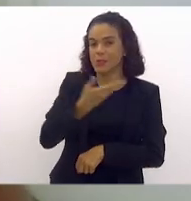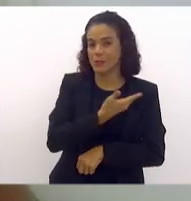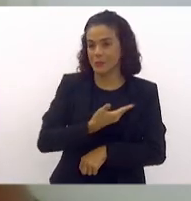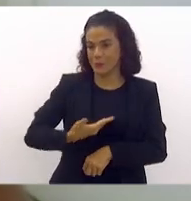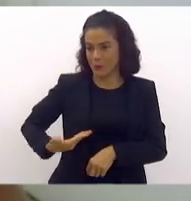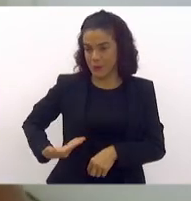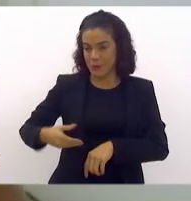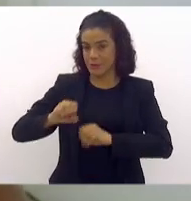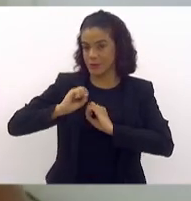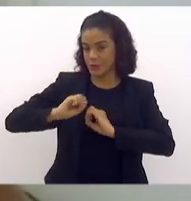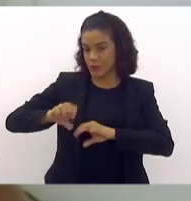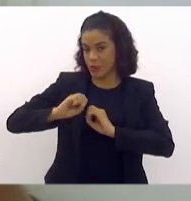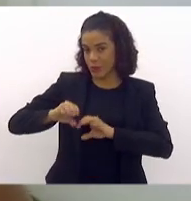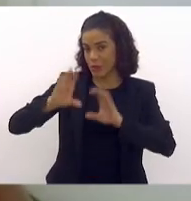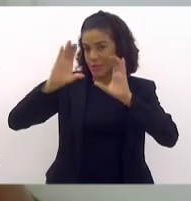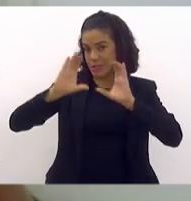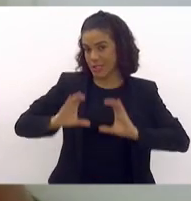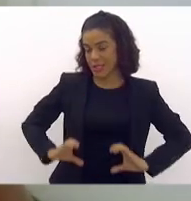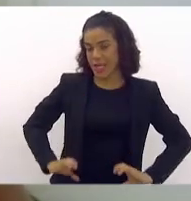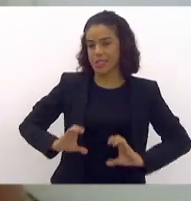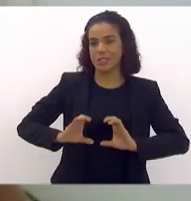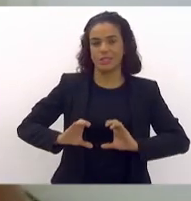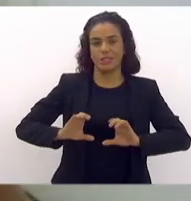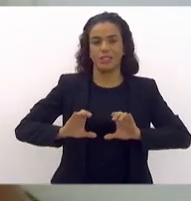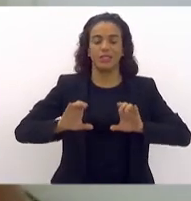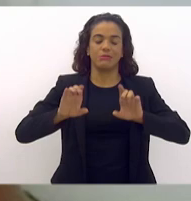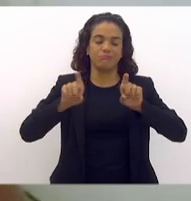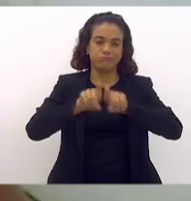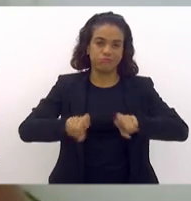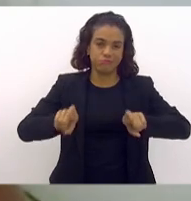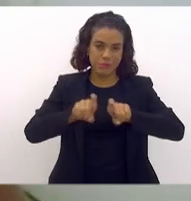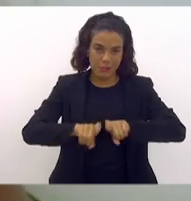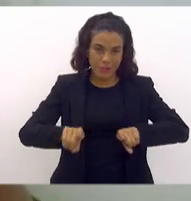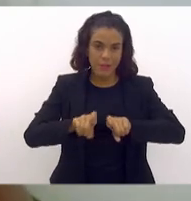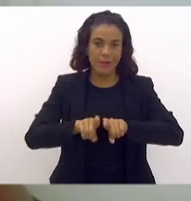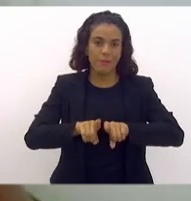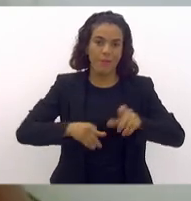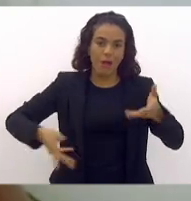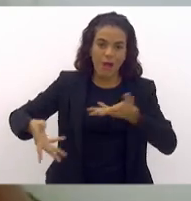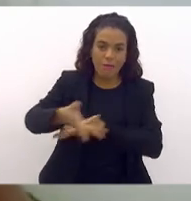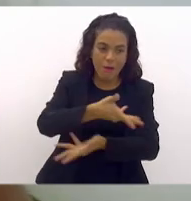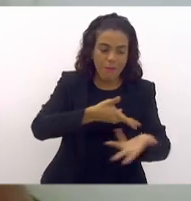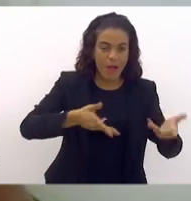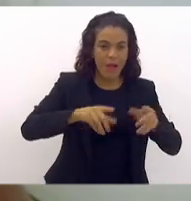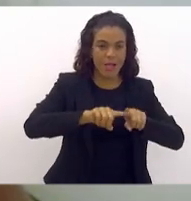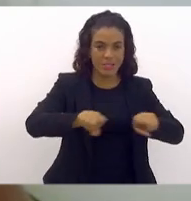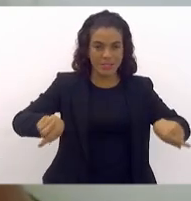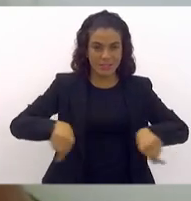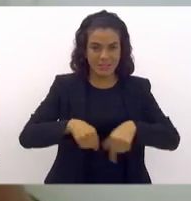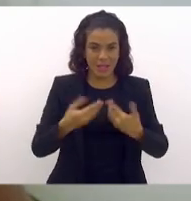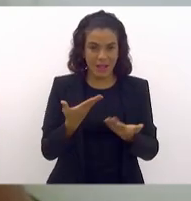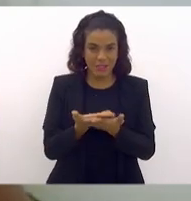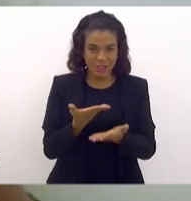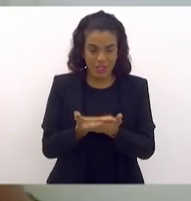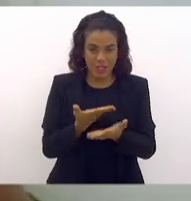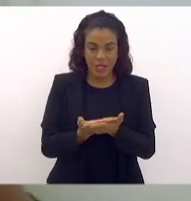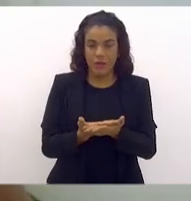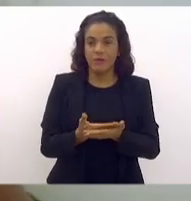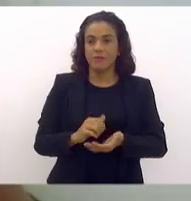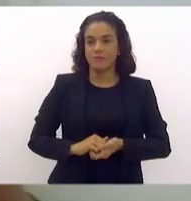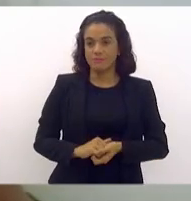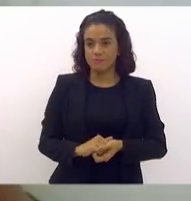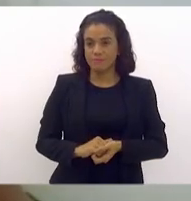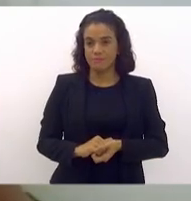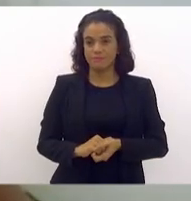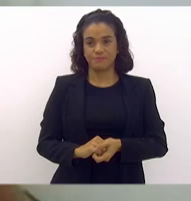de educação para a cidadania digital, para trazer esses assuntos para a sala de aula, para os professores saberem exatamente. E aí o canal